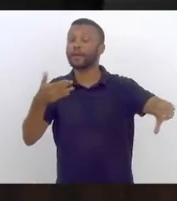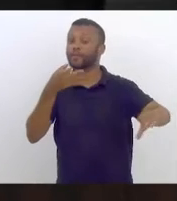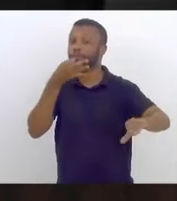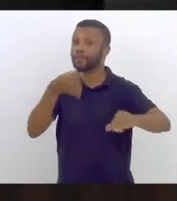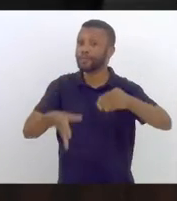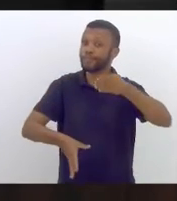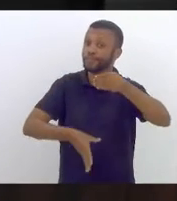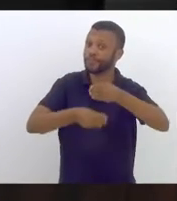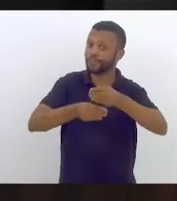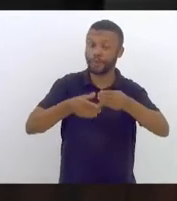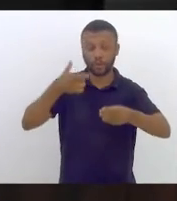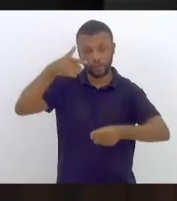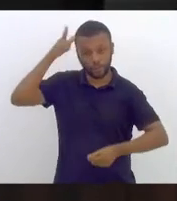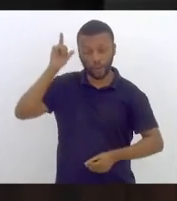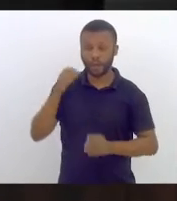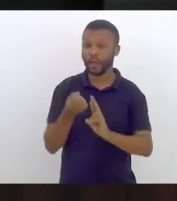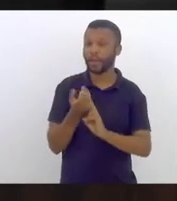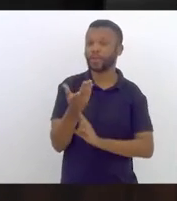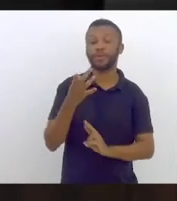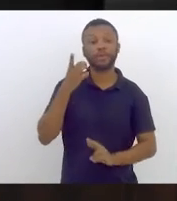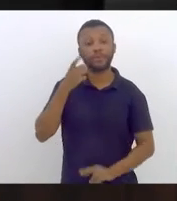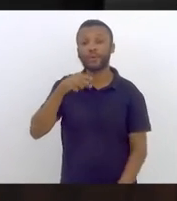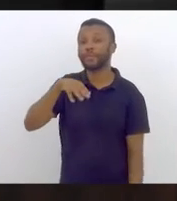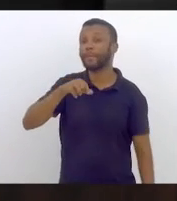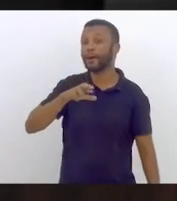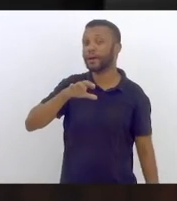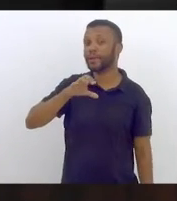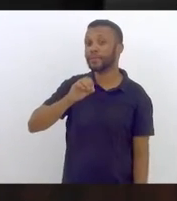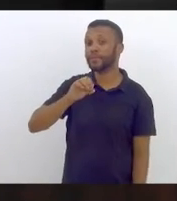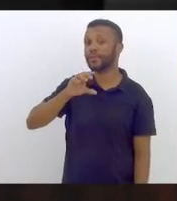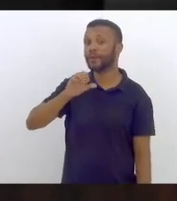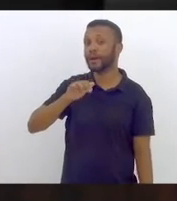relator deputado Márcio Canella. Em discussão, vamos discutir